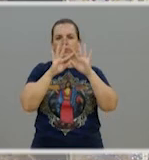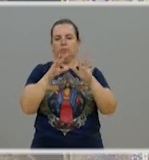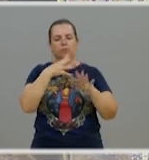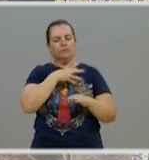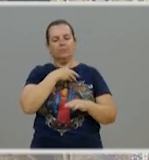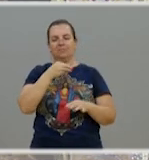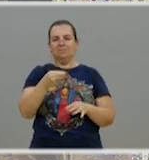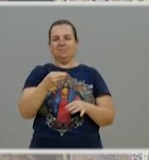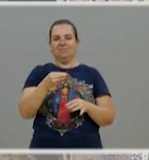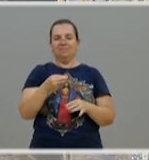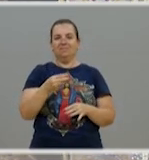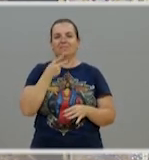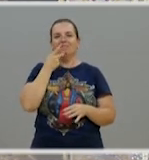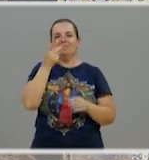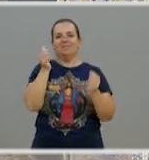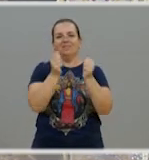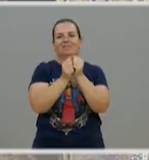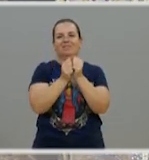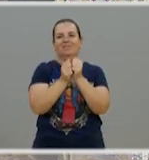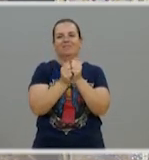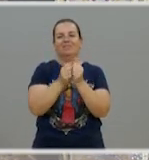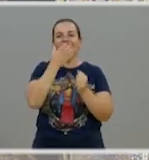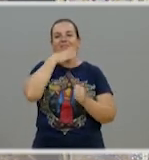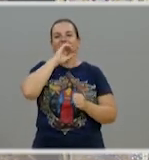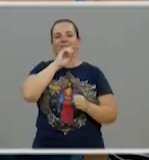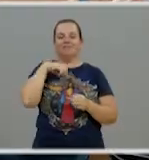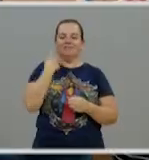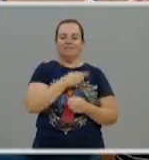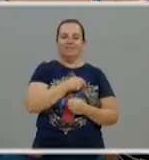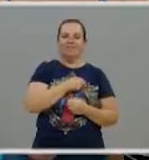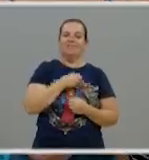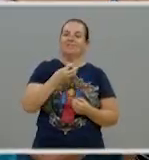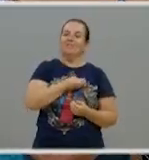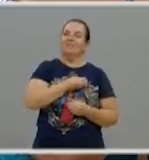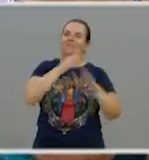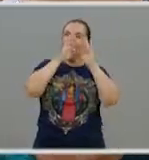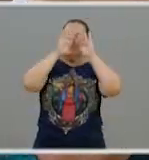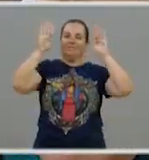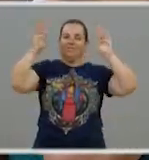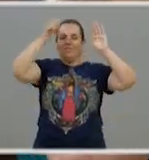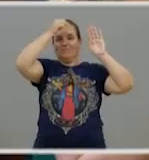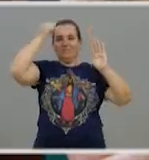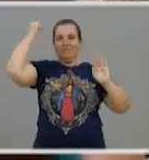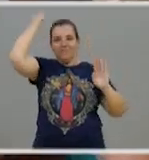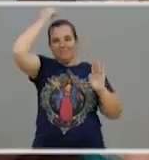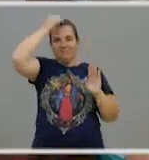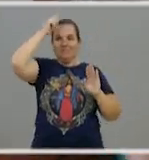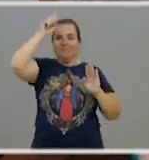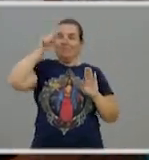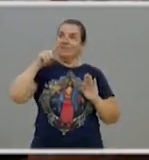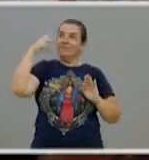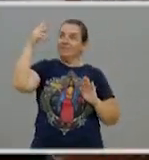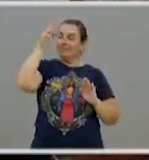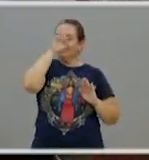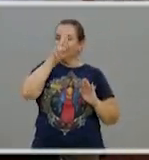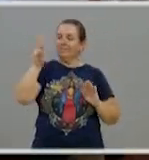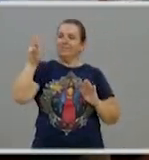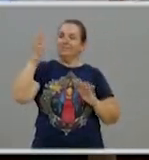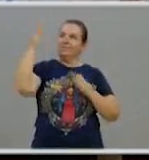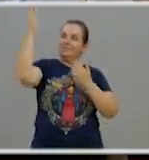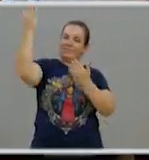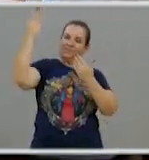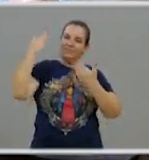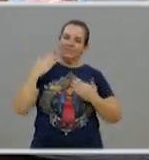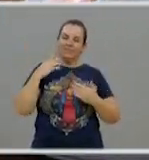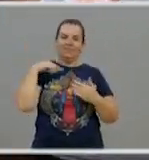filhos, digamos juntos: Pai nosso que estais nos céus, santificado seja